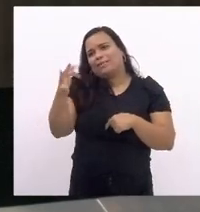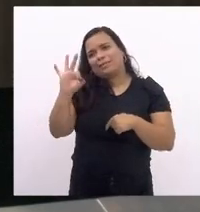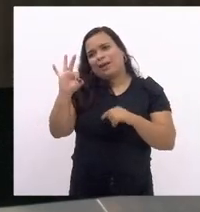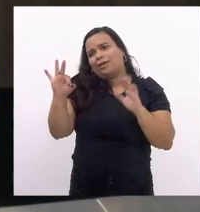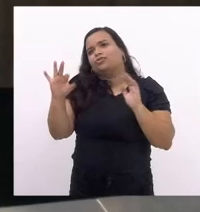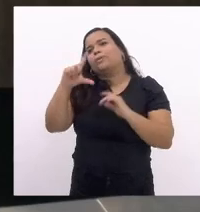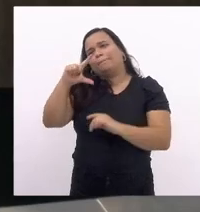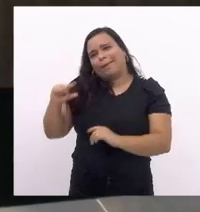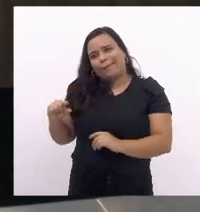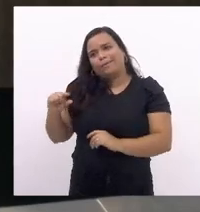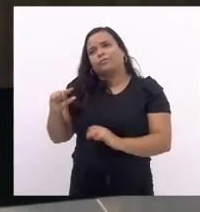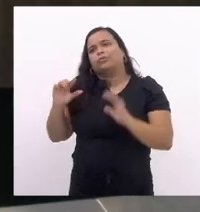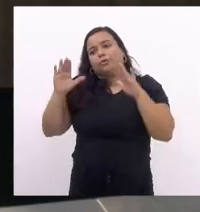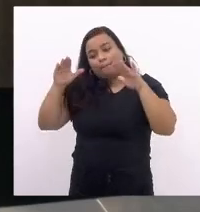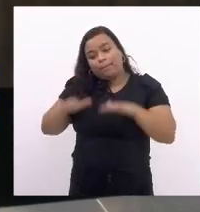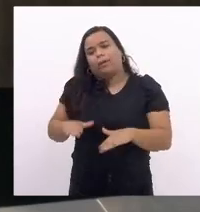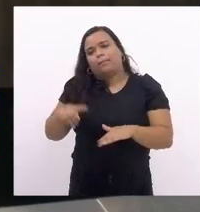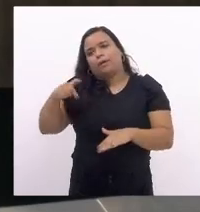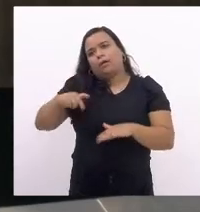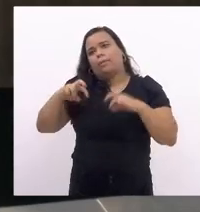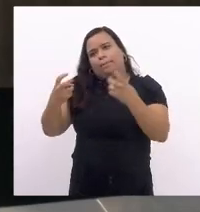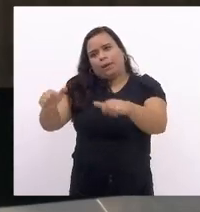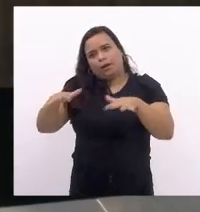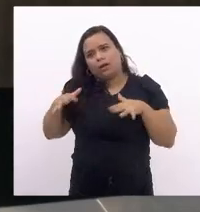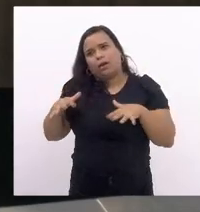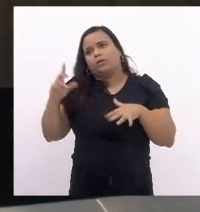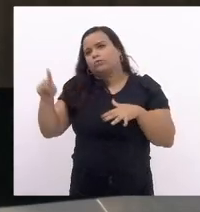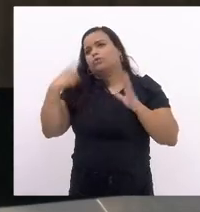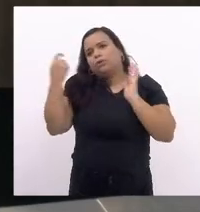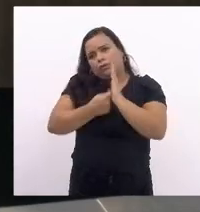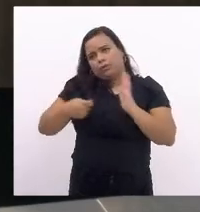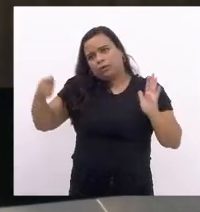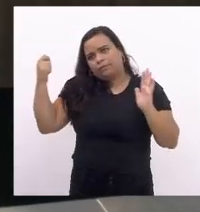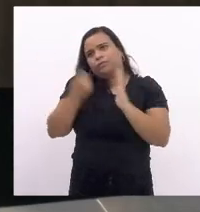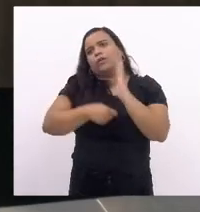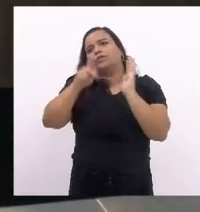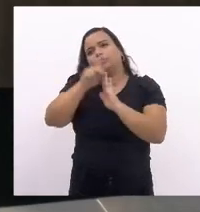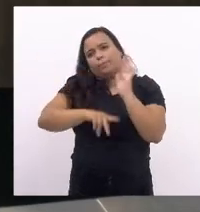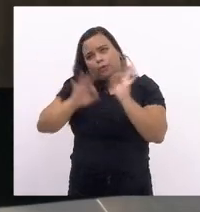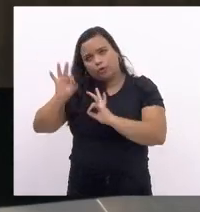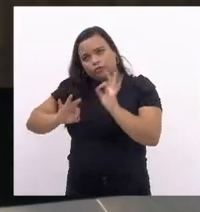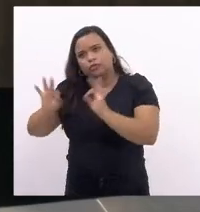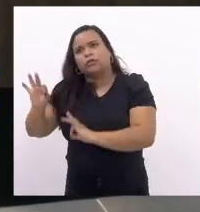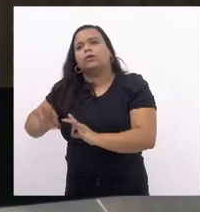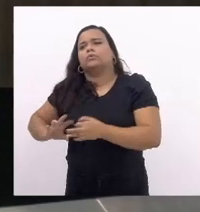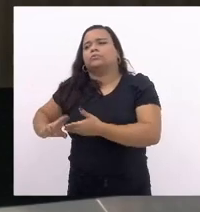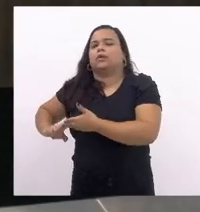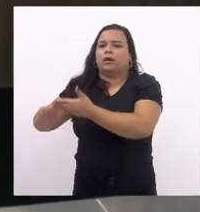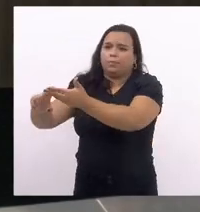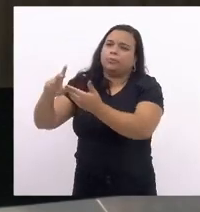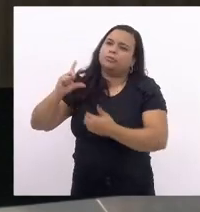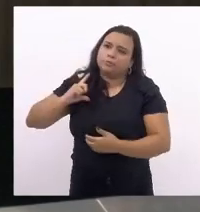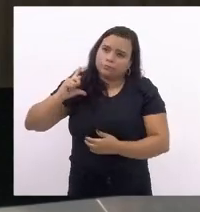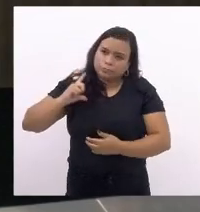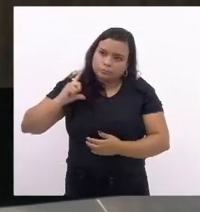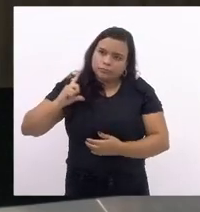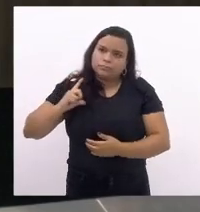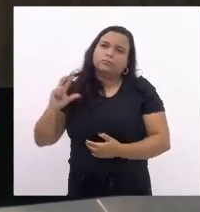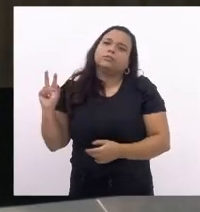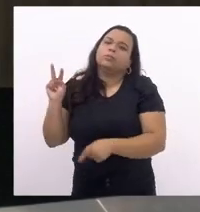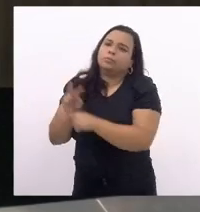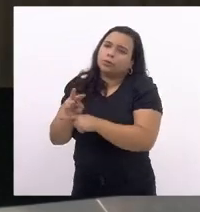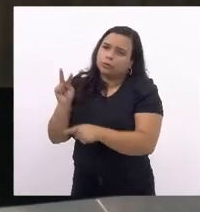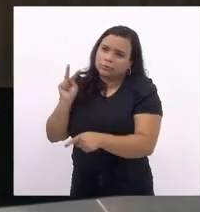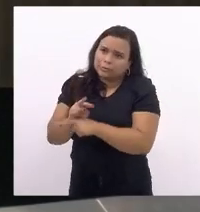que permanecem em plenário defendendo os projetos de lei encaminhados aqui para a